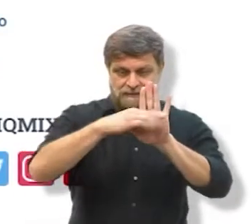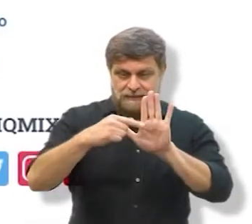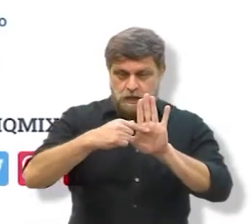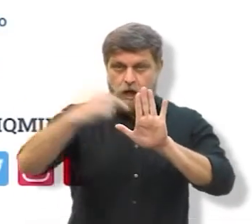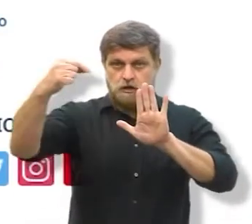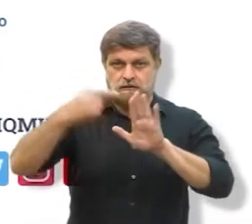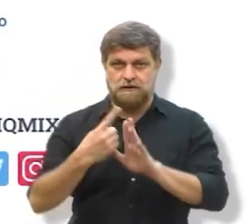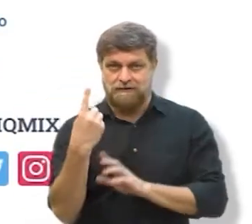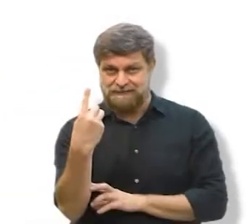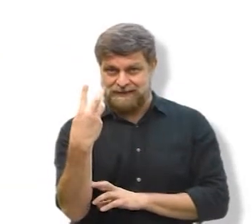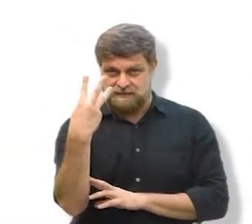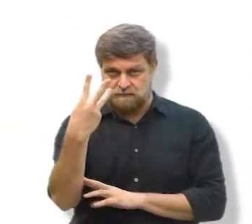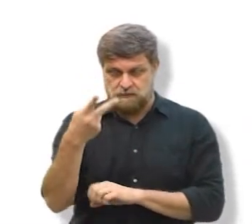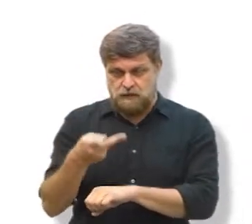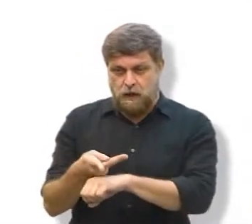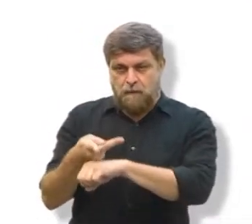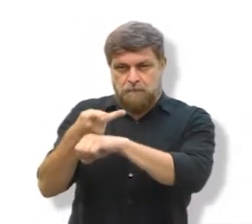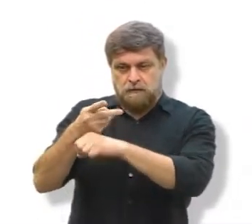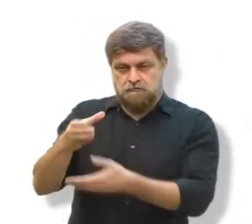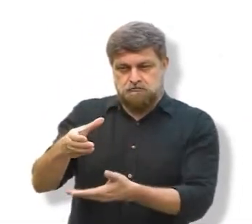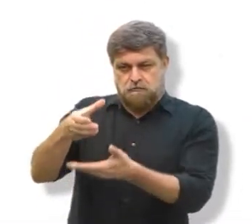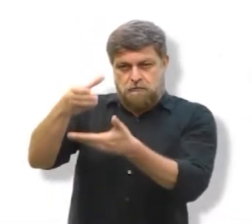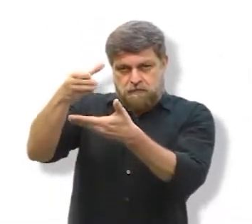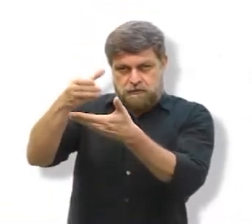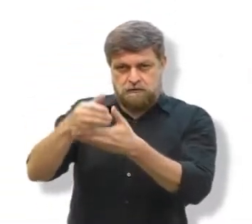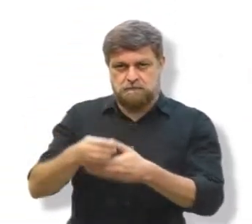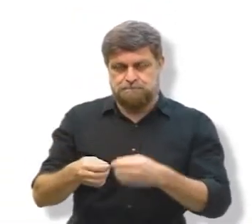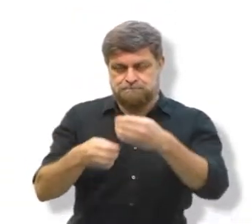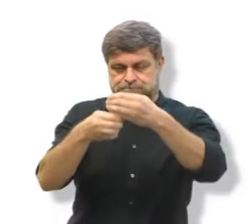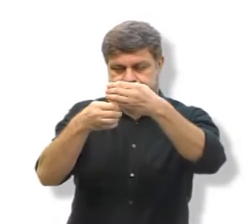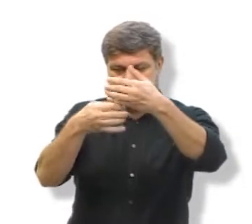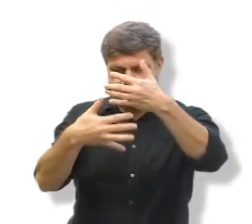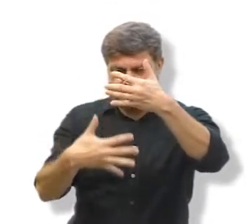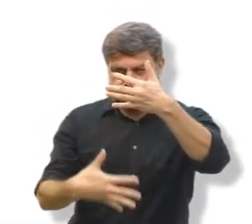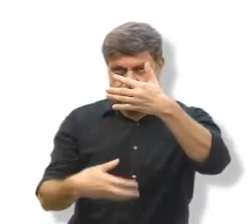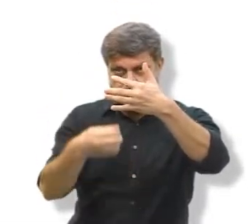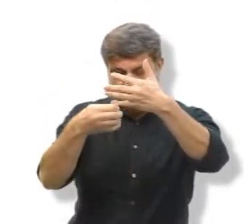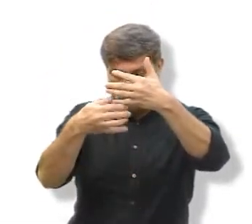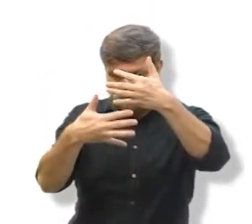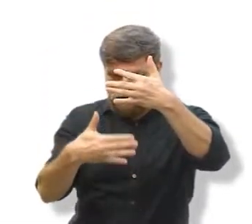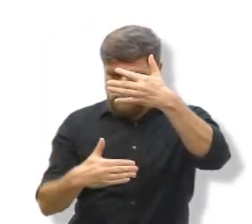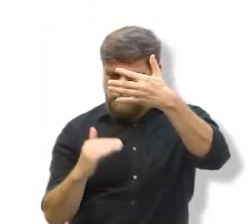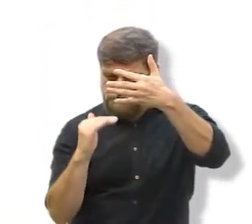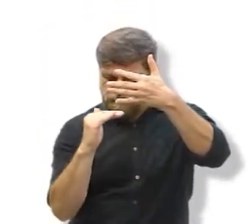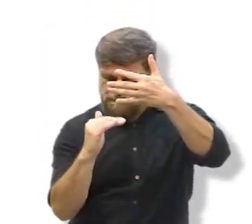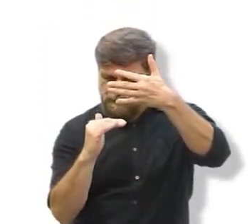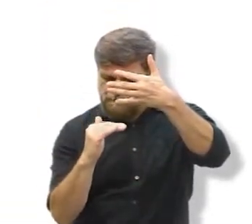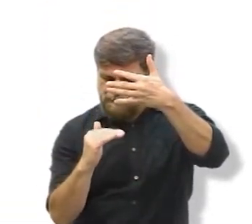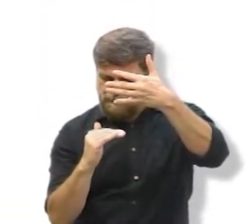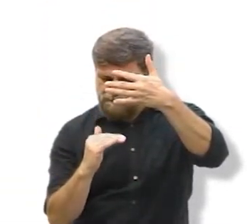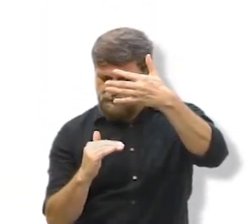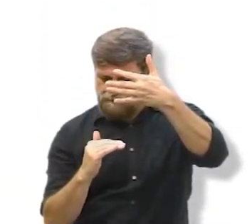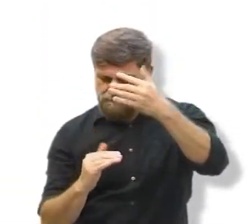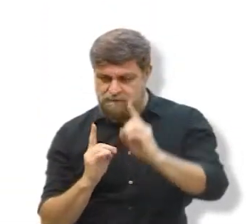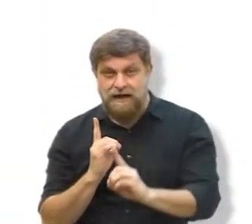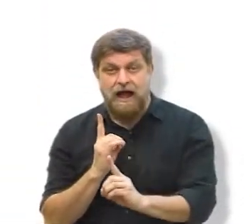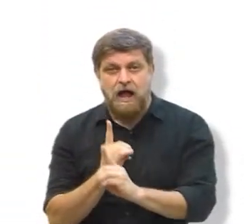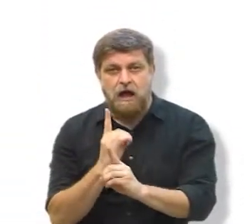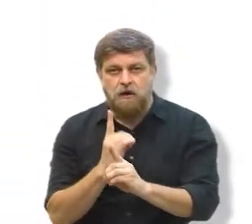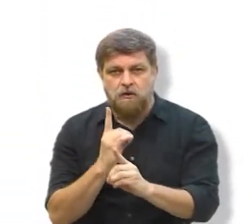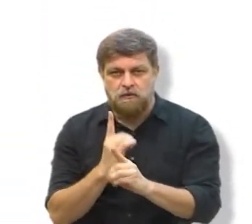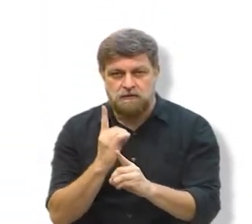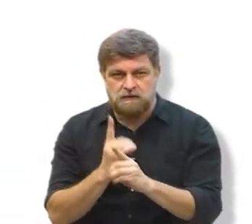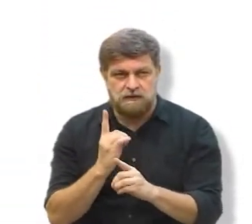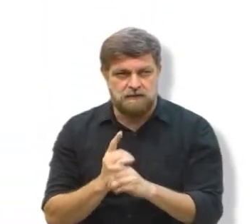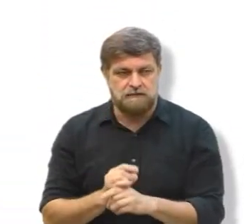Na lista dos indicados ao 13º Troféu HQ Mix, é só ir rolando a barra entre as